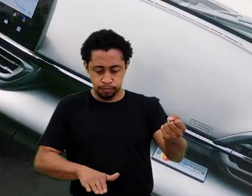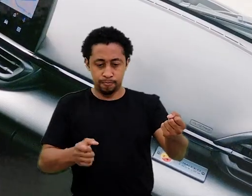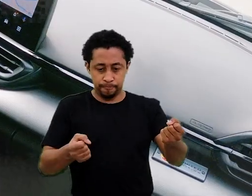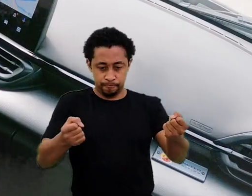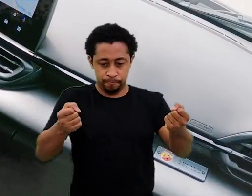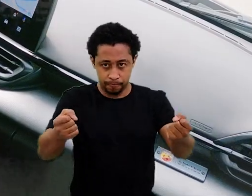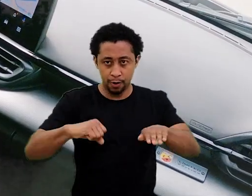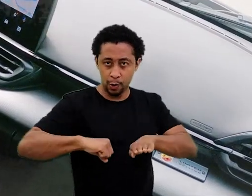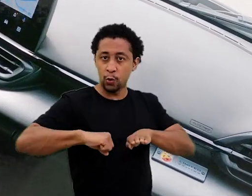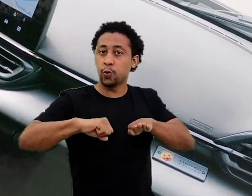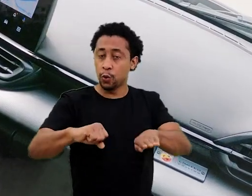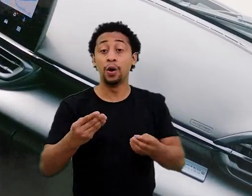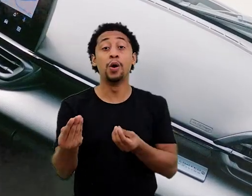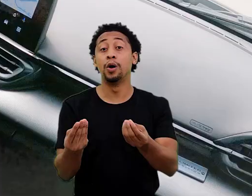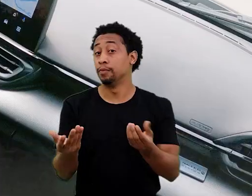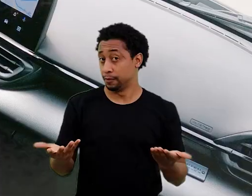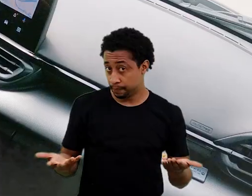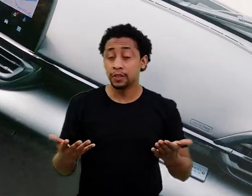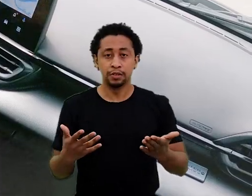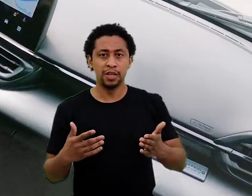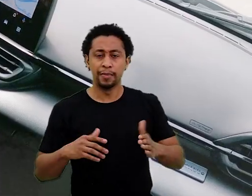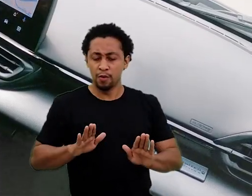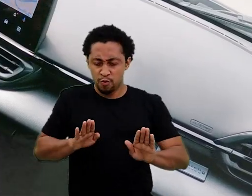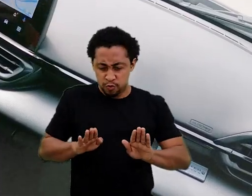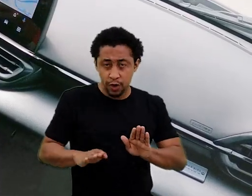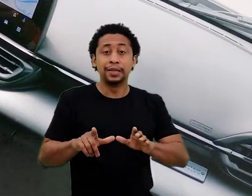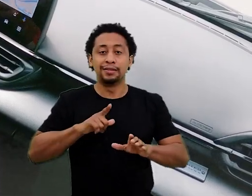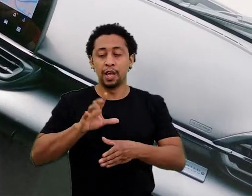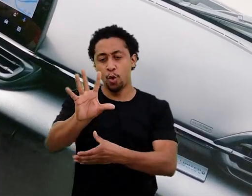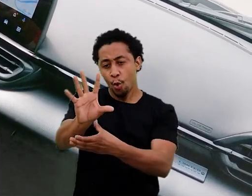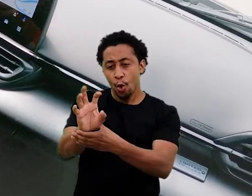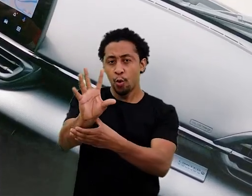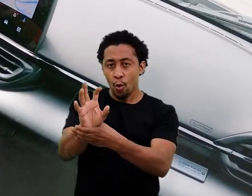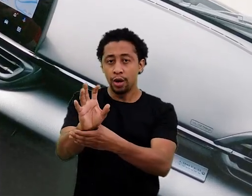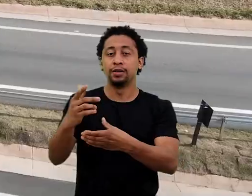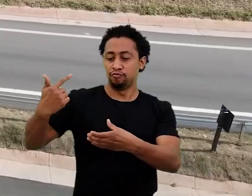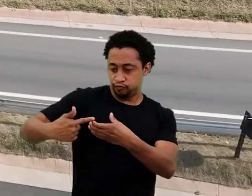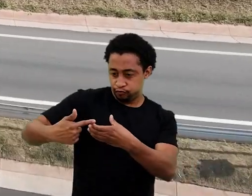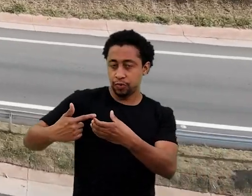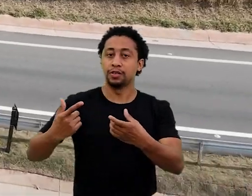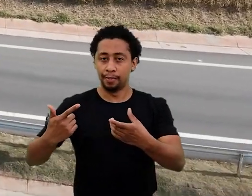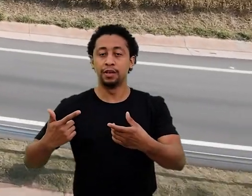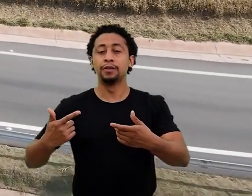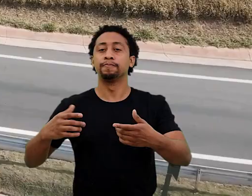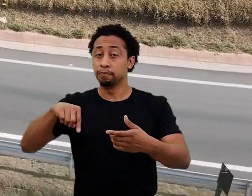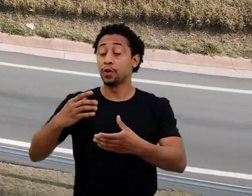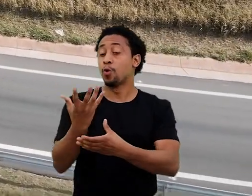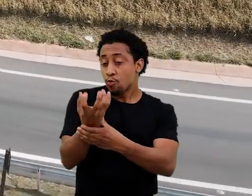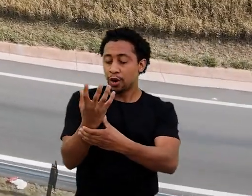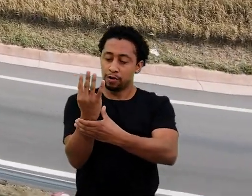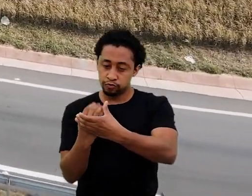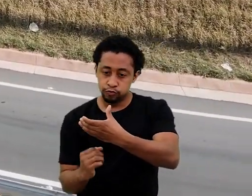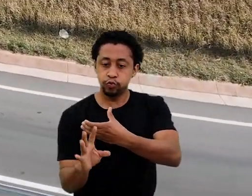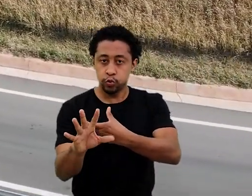a parte de admissão, quanto que você vai injetar de ar e combustível dentro da câmara. E aí com isso que importa mesmo